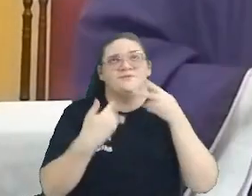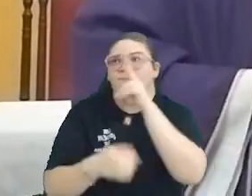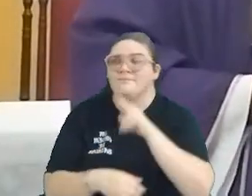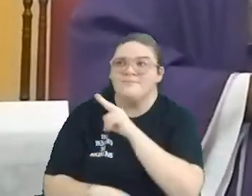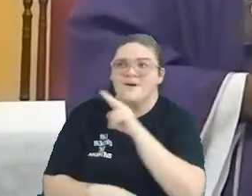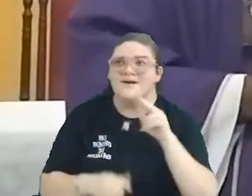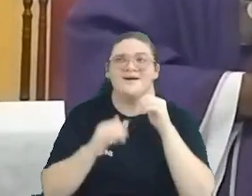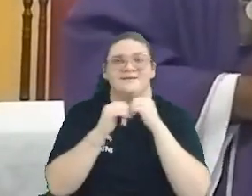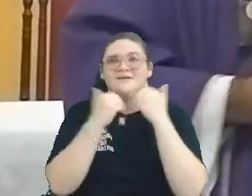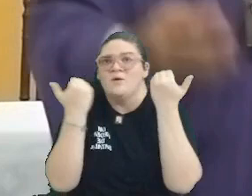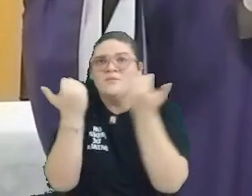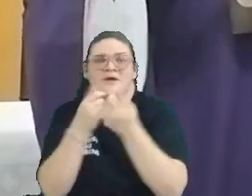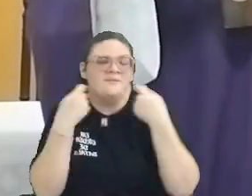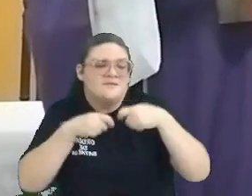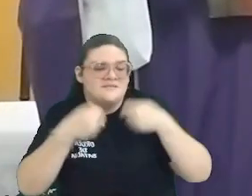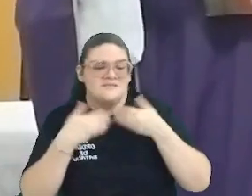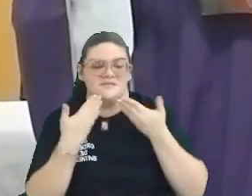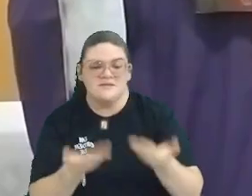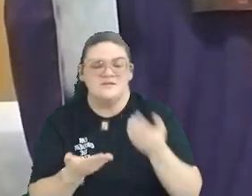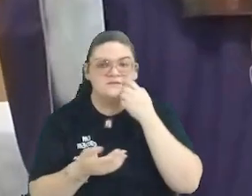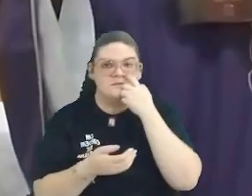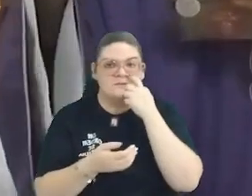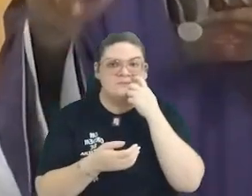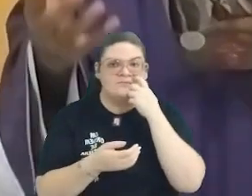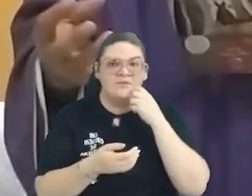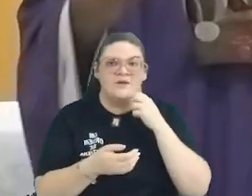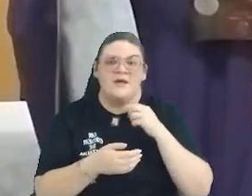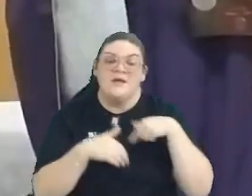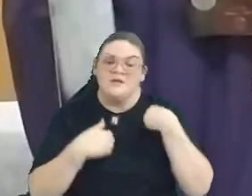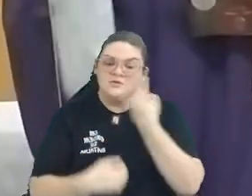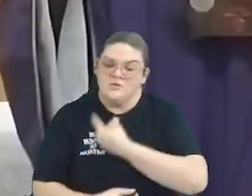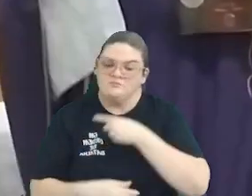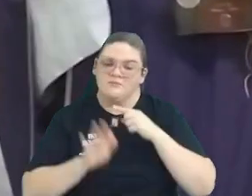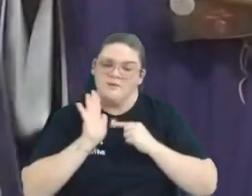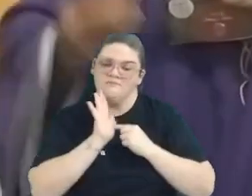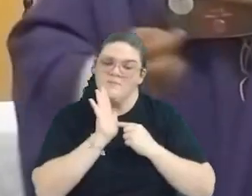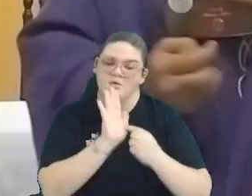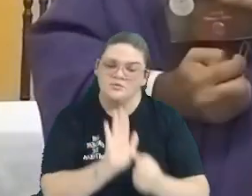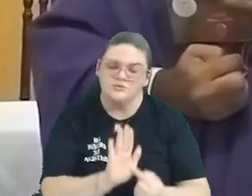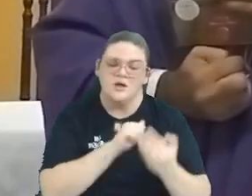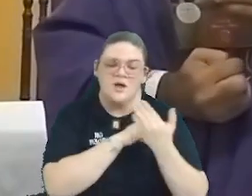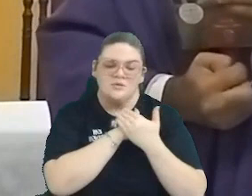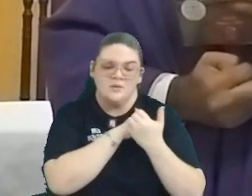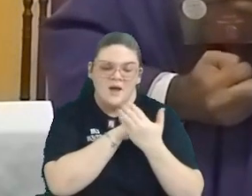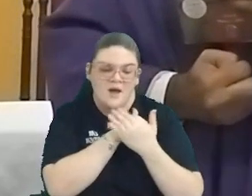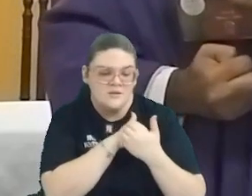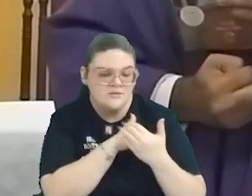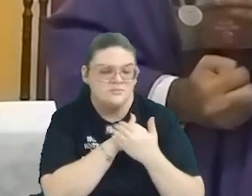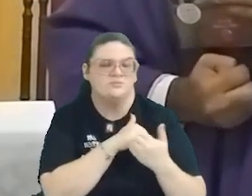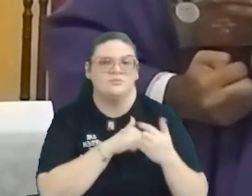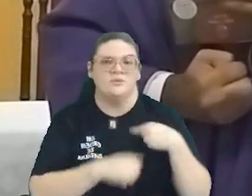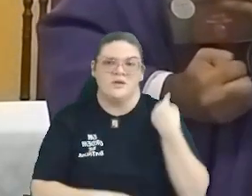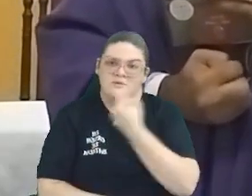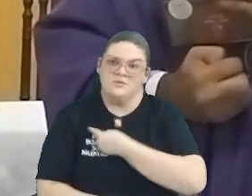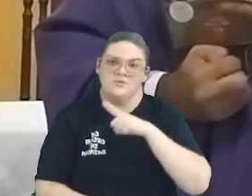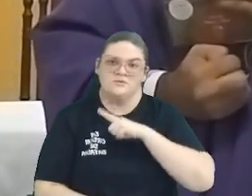comunidade precisa disso. Aí nós vamos mostrando o zelo que a gente tem pela nossa igreja, que a gente